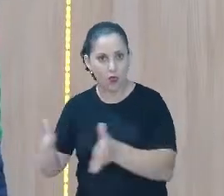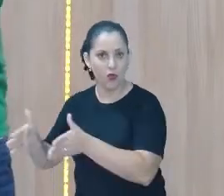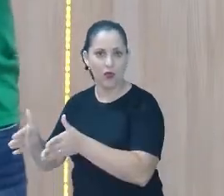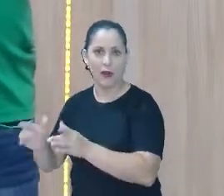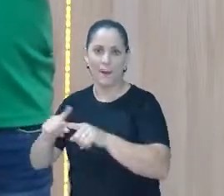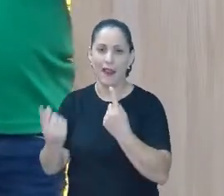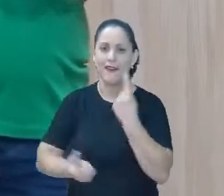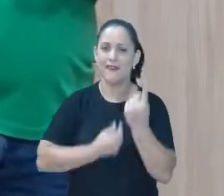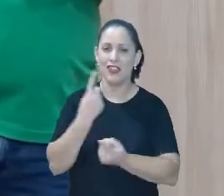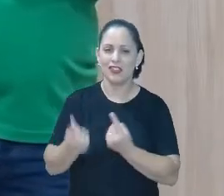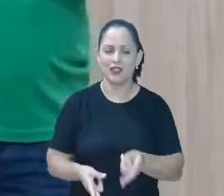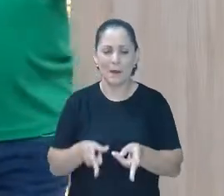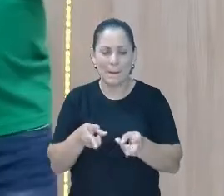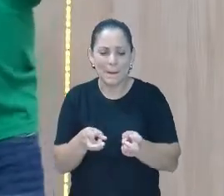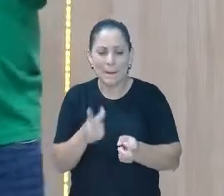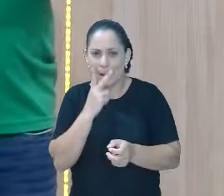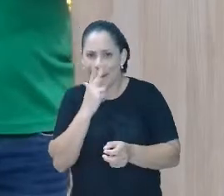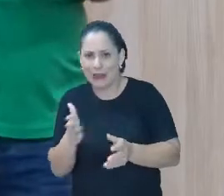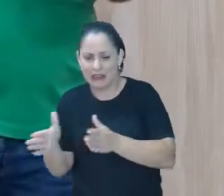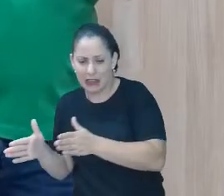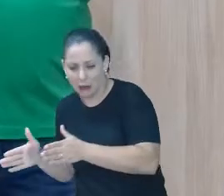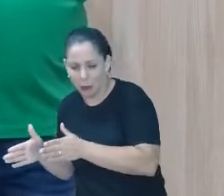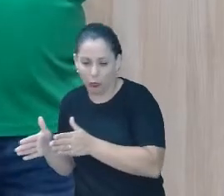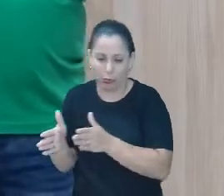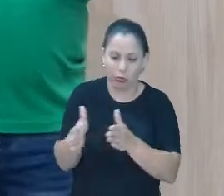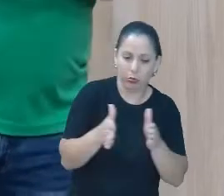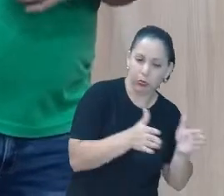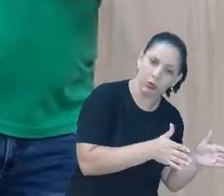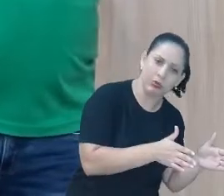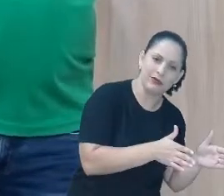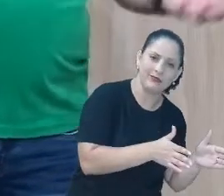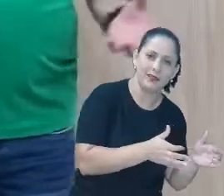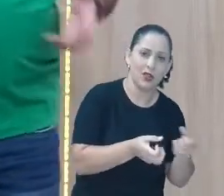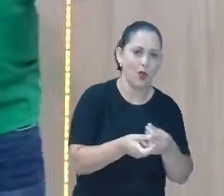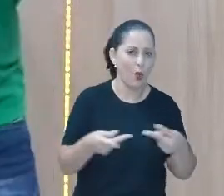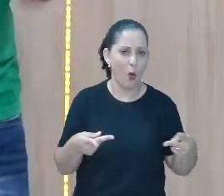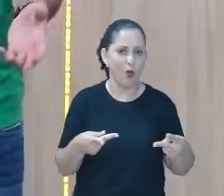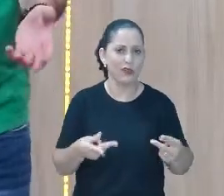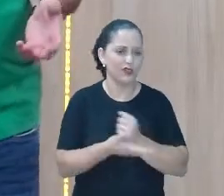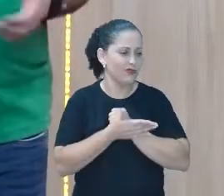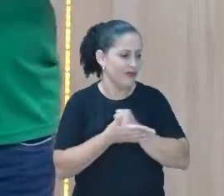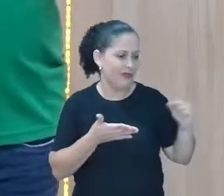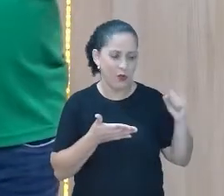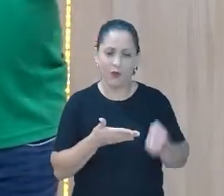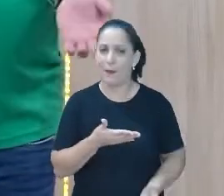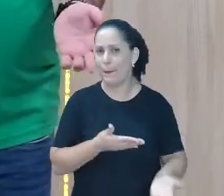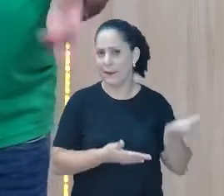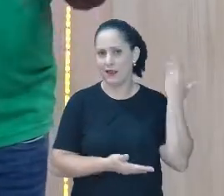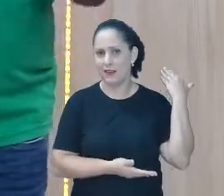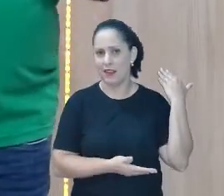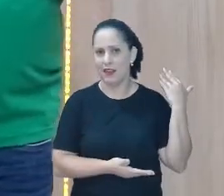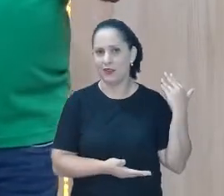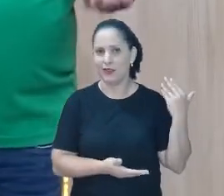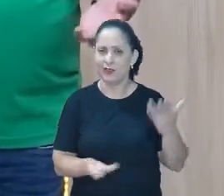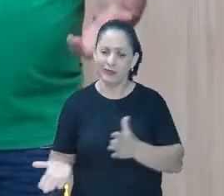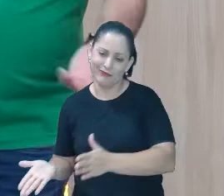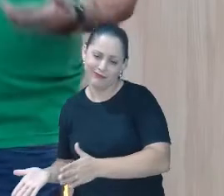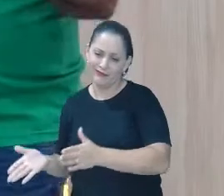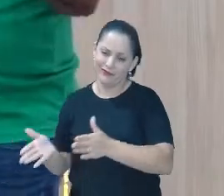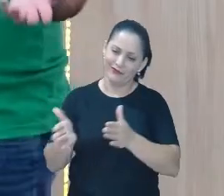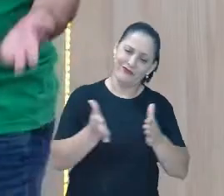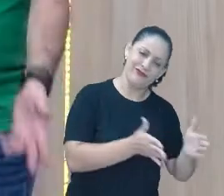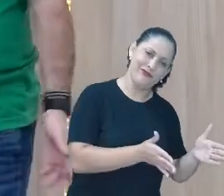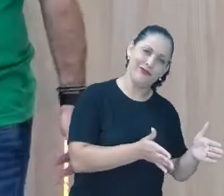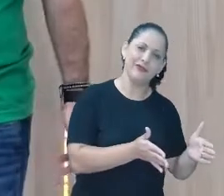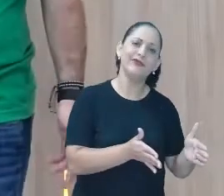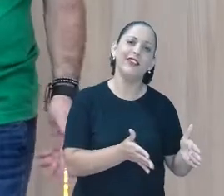está involuindo, né, ela está voltando, né, a repetir coisas que já aconteceram e que terminaram sendo nocivas, né,